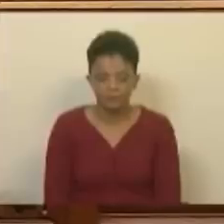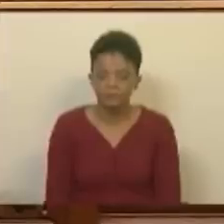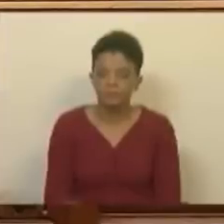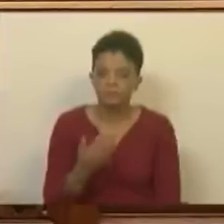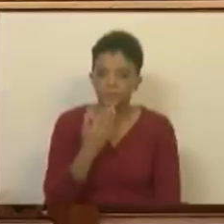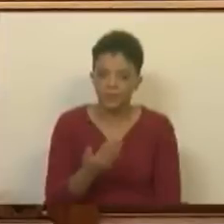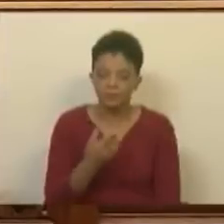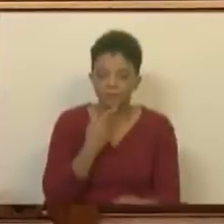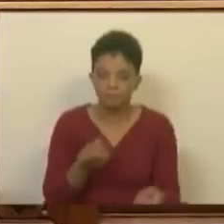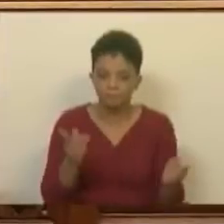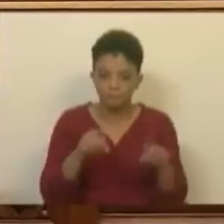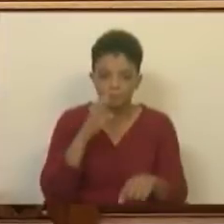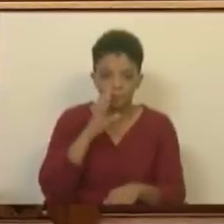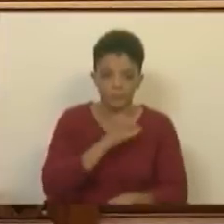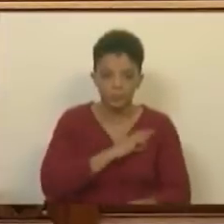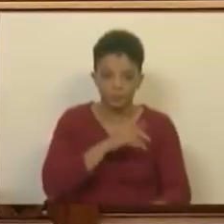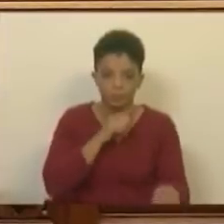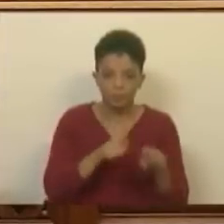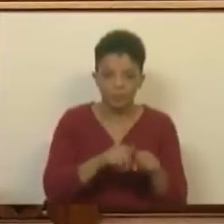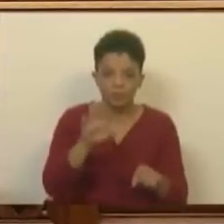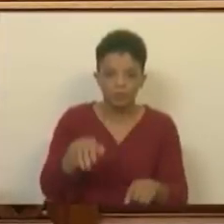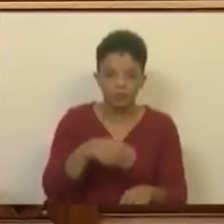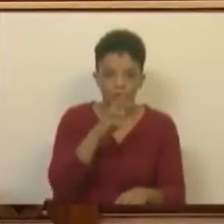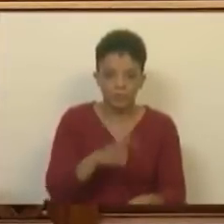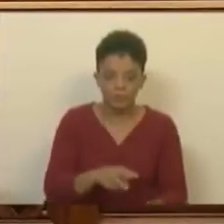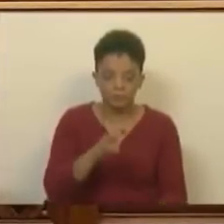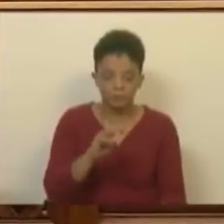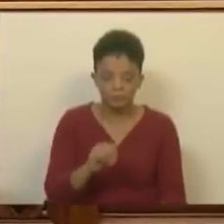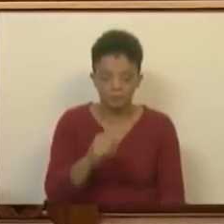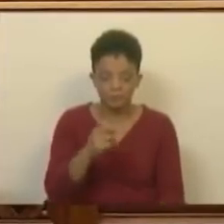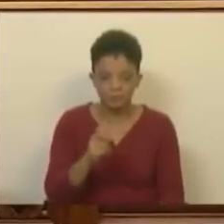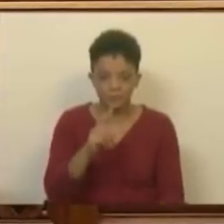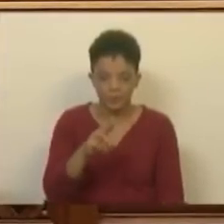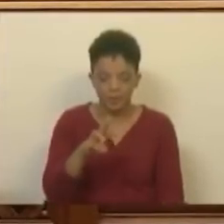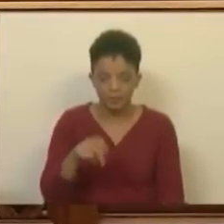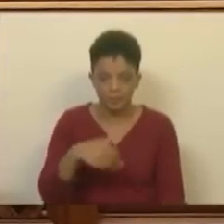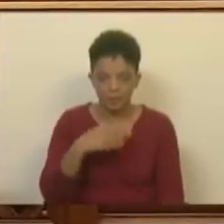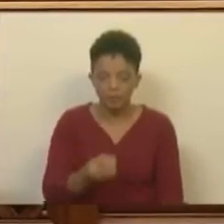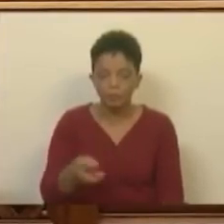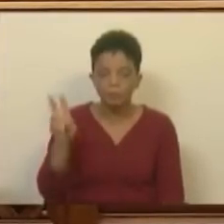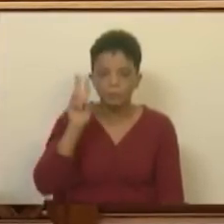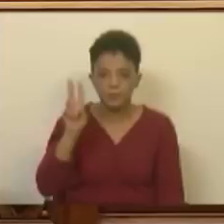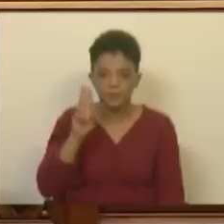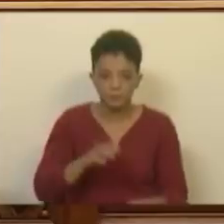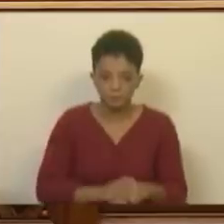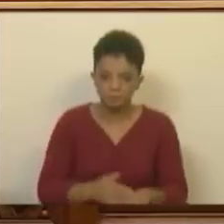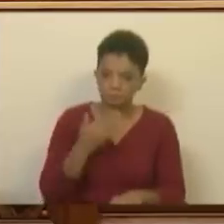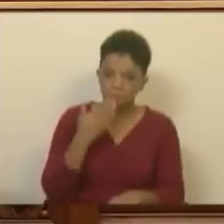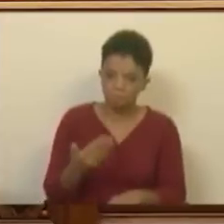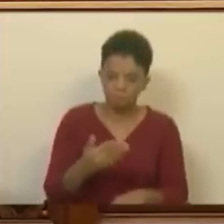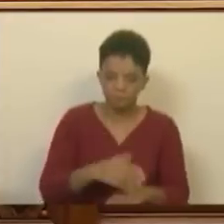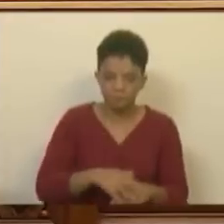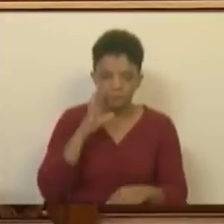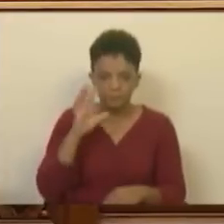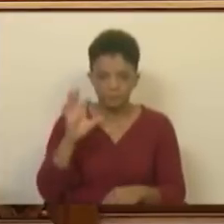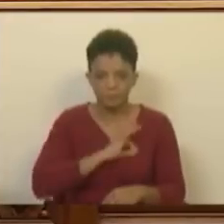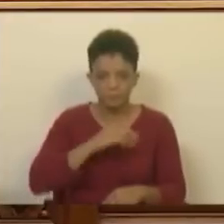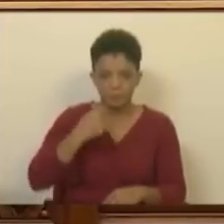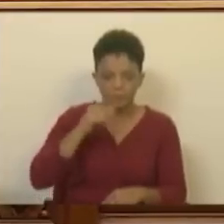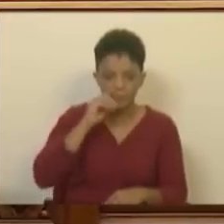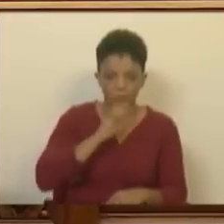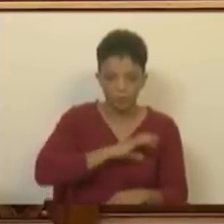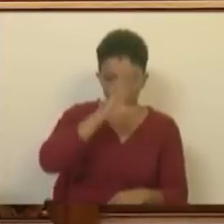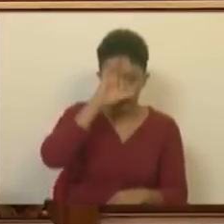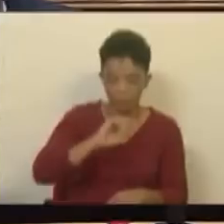Muito obrigado tenho de novo a palavra senhor Deputado Joaquim Miranda Sarmento do PSD Muito obrigado senhor presidente senhor